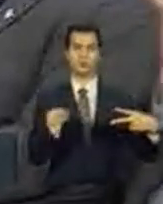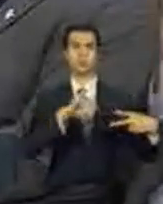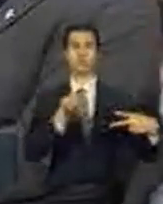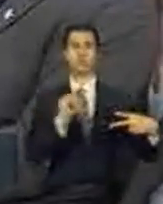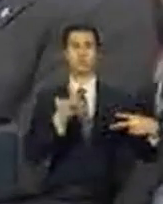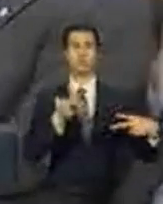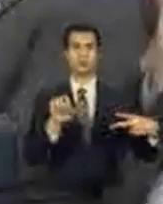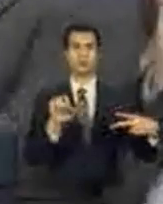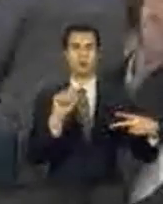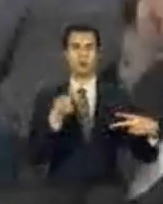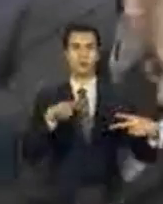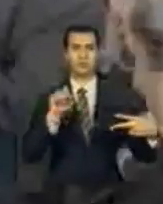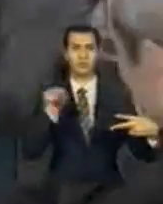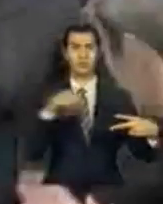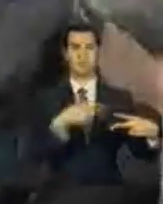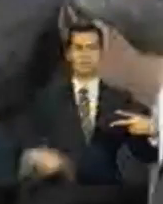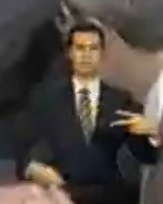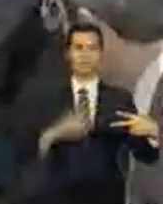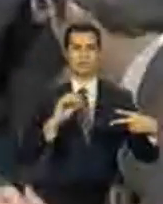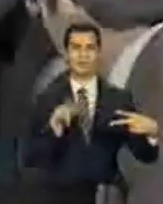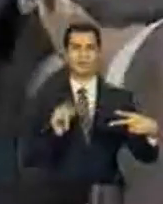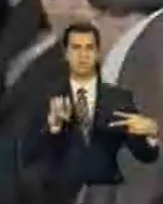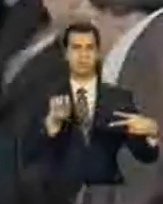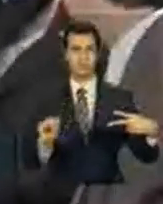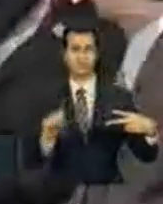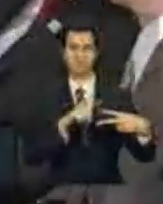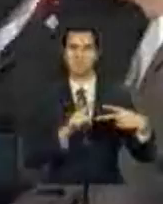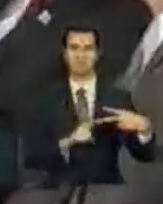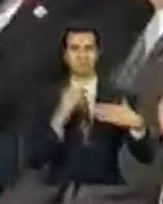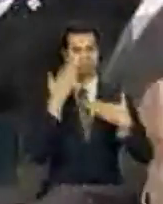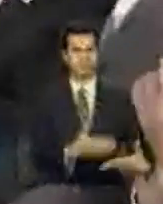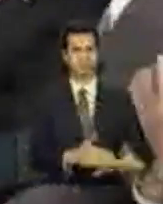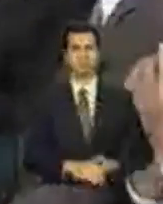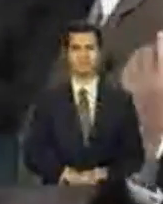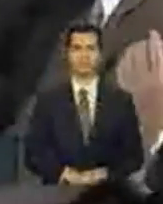Almeida Guimarães, presidente da CAPES.